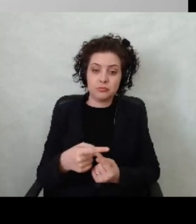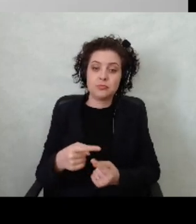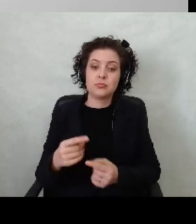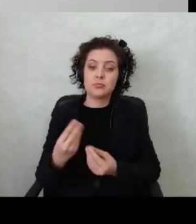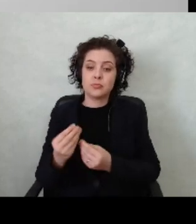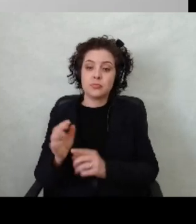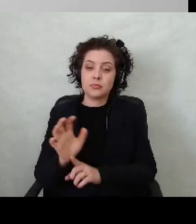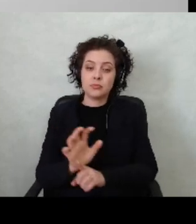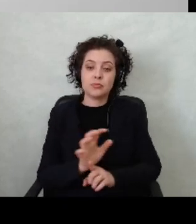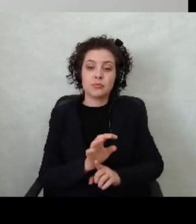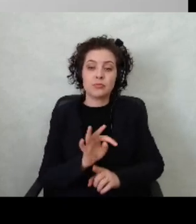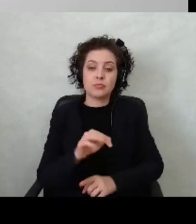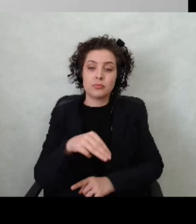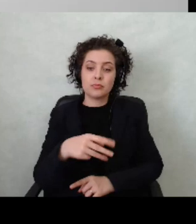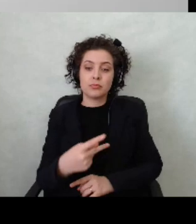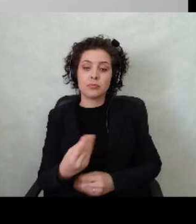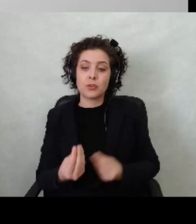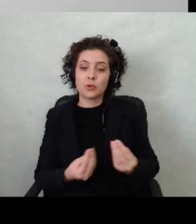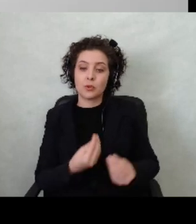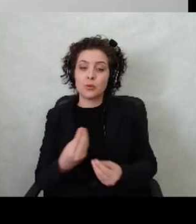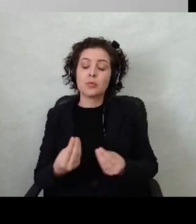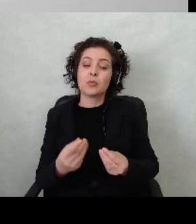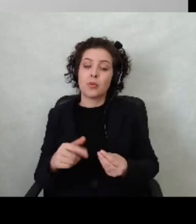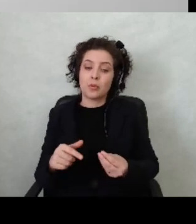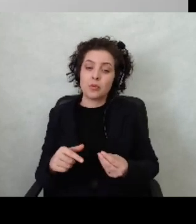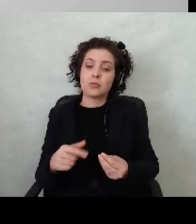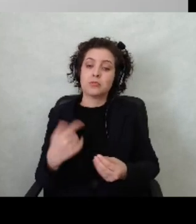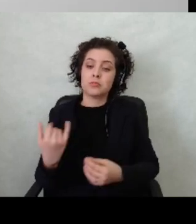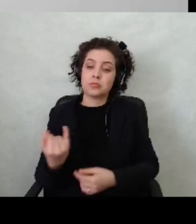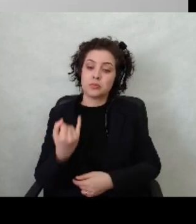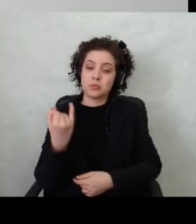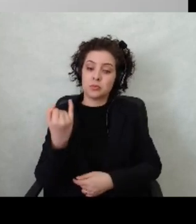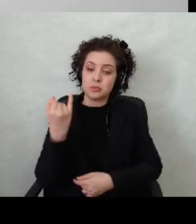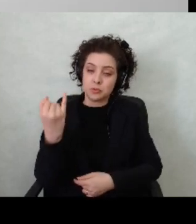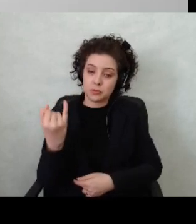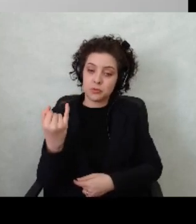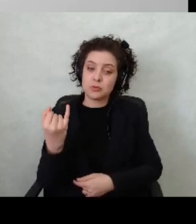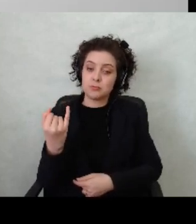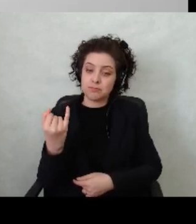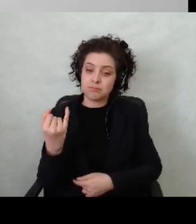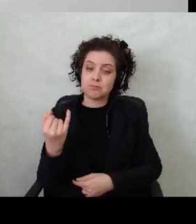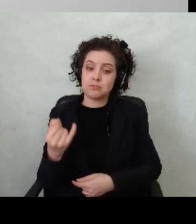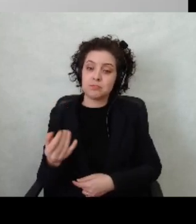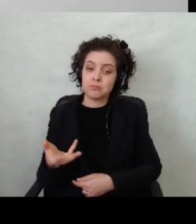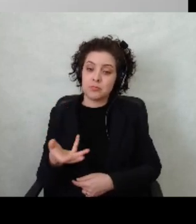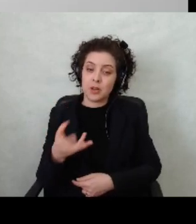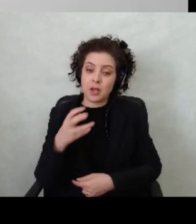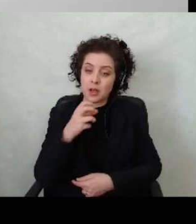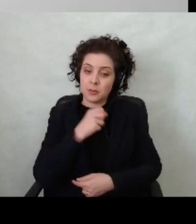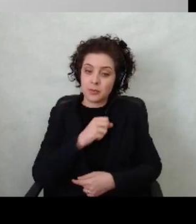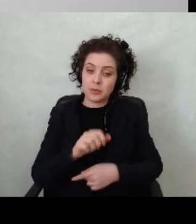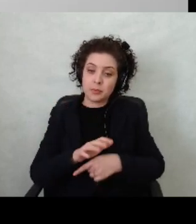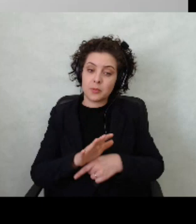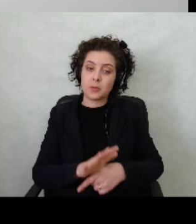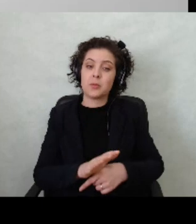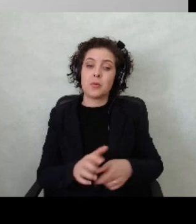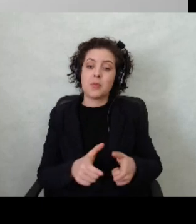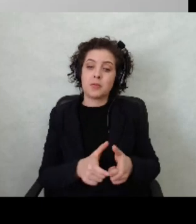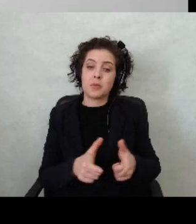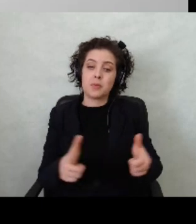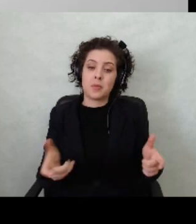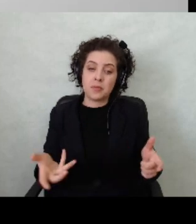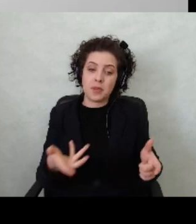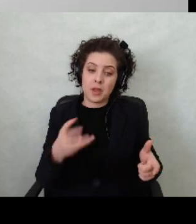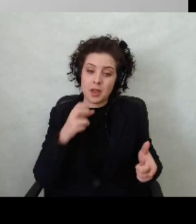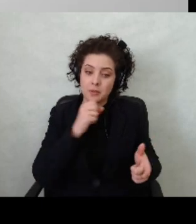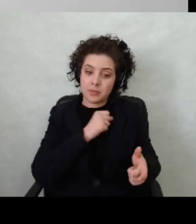TMP, né, acaba sendo bem importante na aceleração da cinética viral. E também um possível efeito